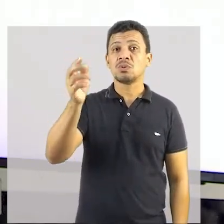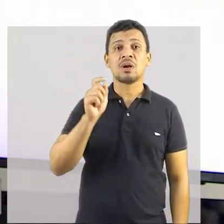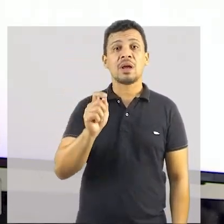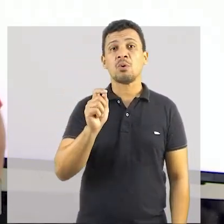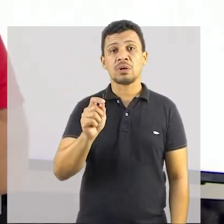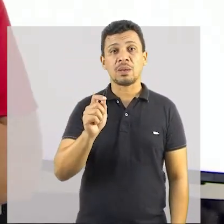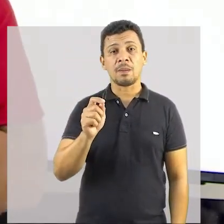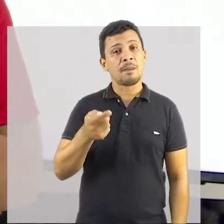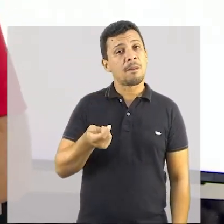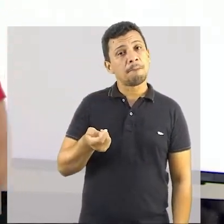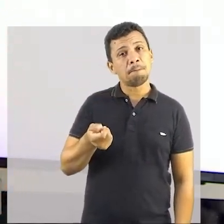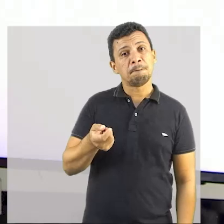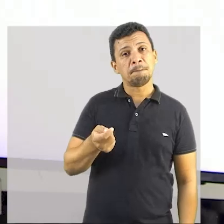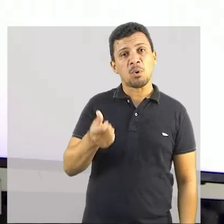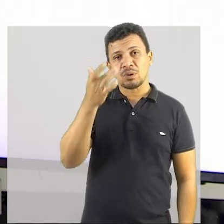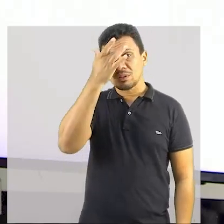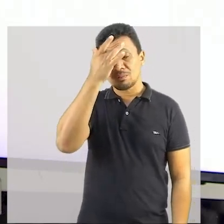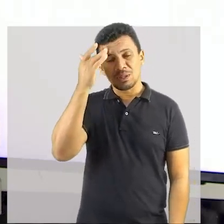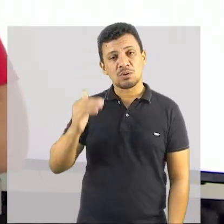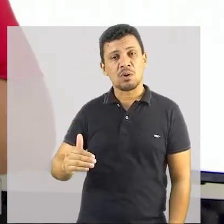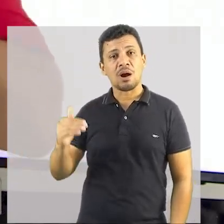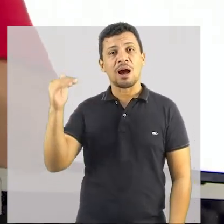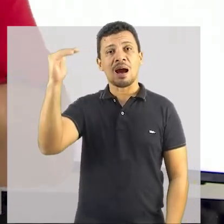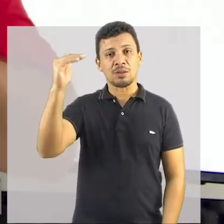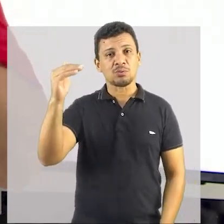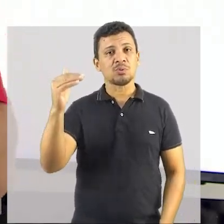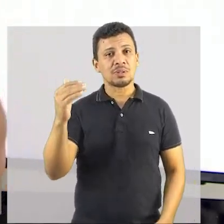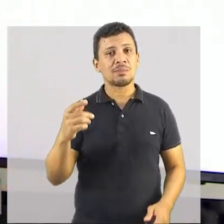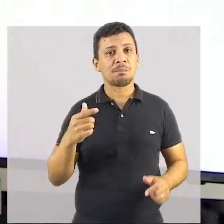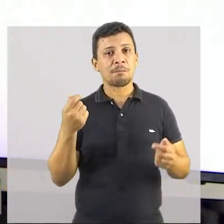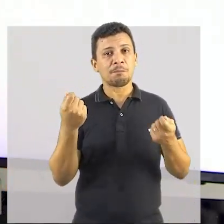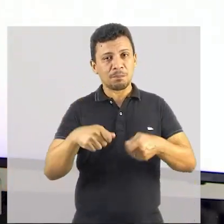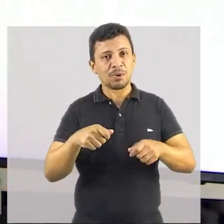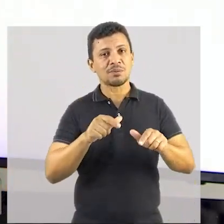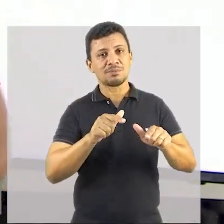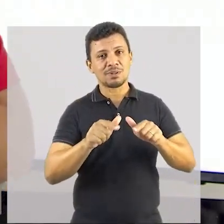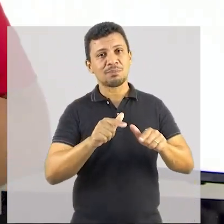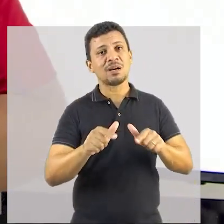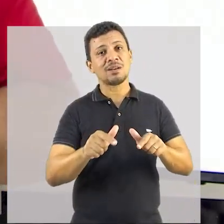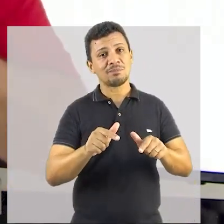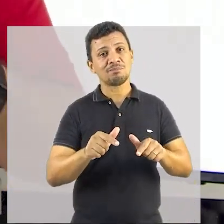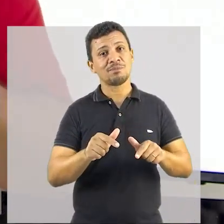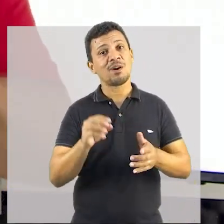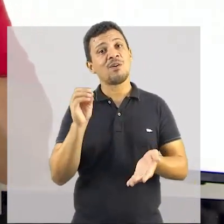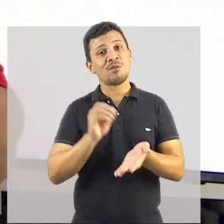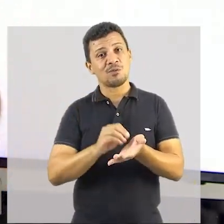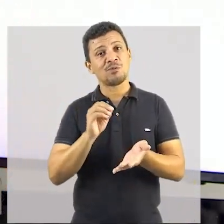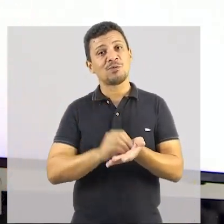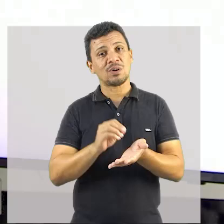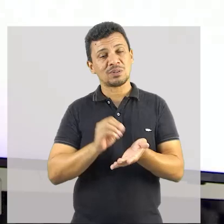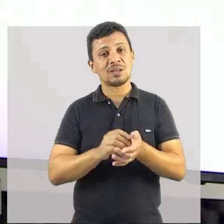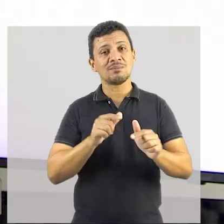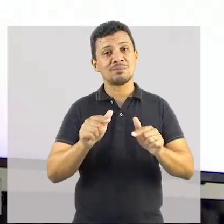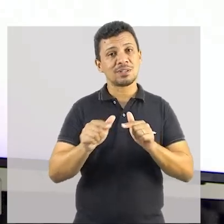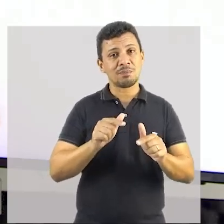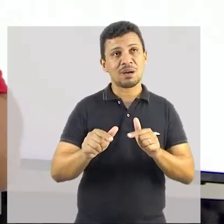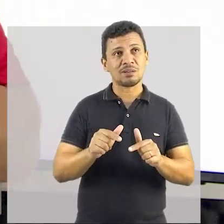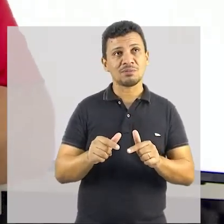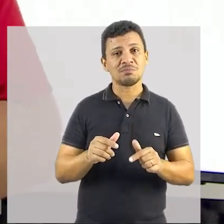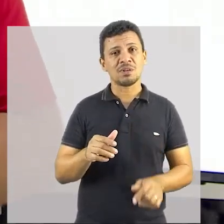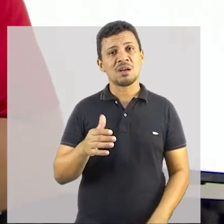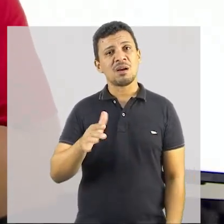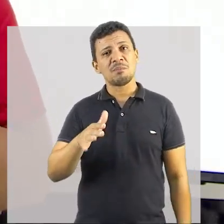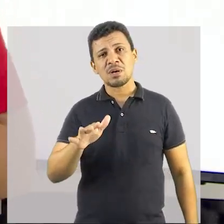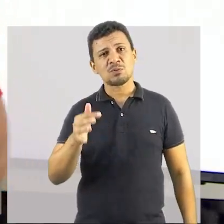significa poucos adultos na linha de trabalho. Então, pode faltar mão de obra no futuro bem próximo. E esse futuro bem próximo é mais ou menos